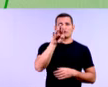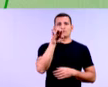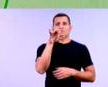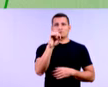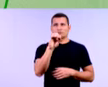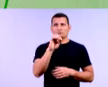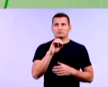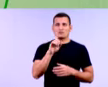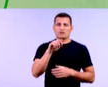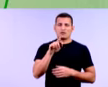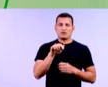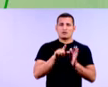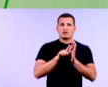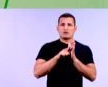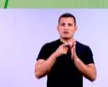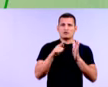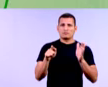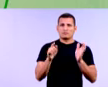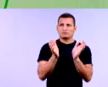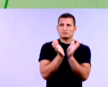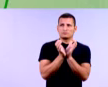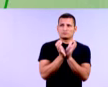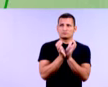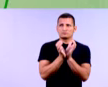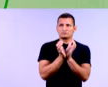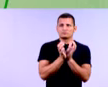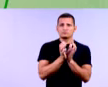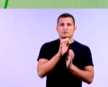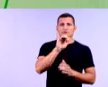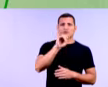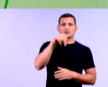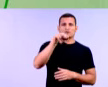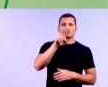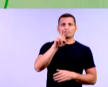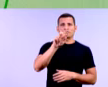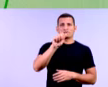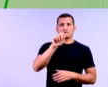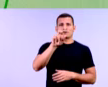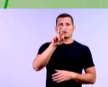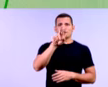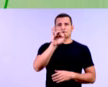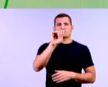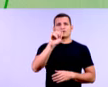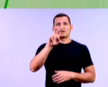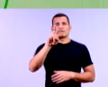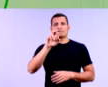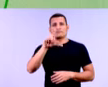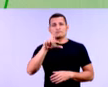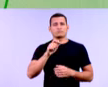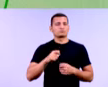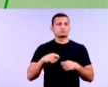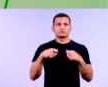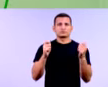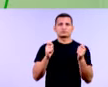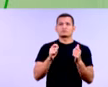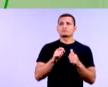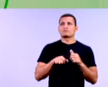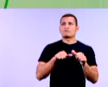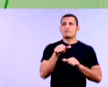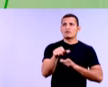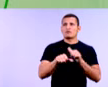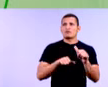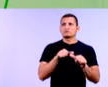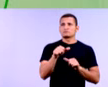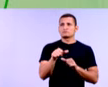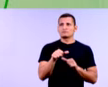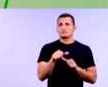classe gramatical invariável. Não é possível variar nem singular,